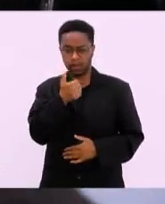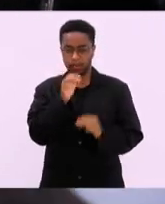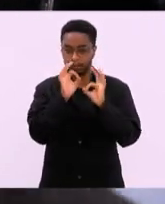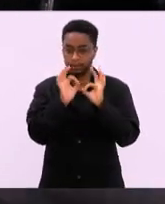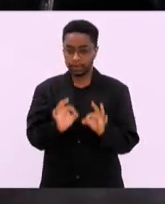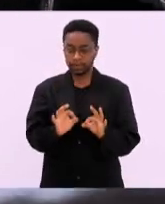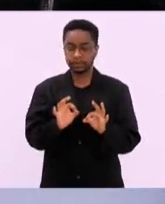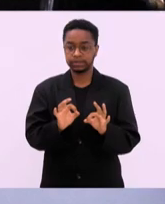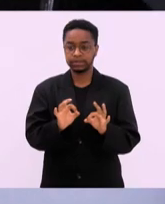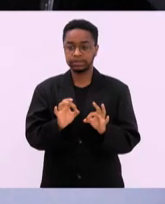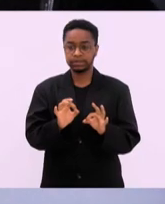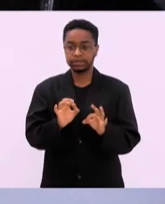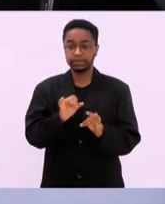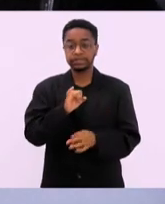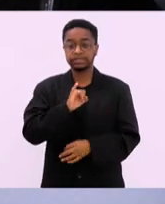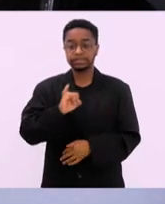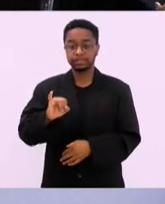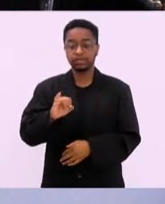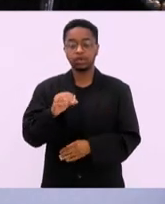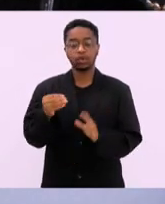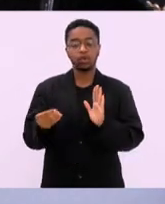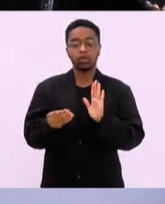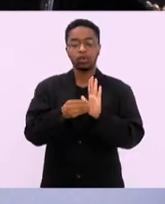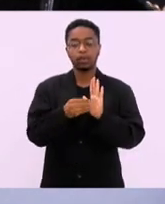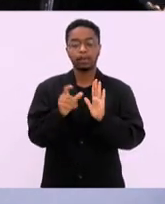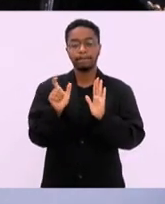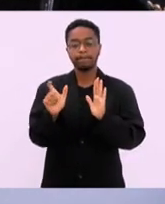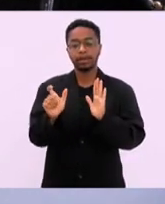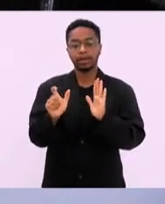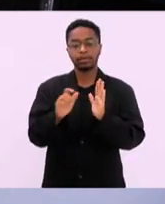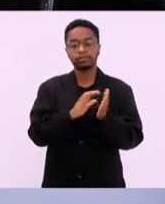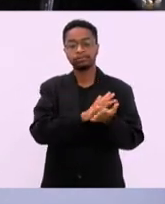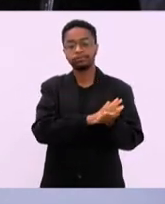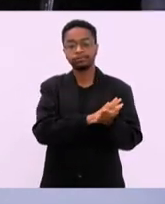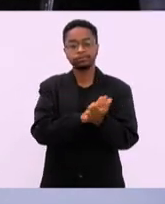fosse intolerância